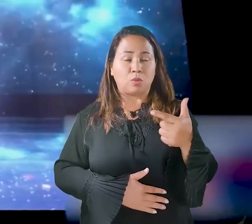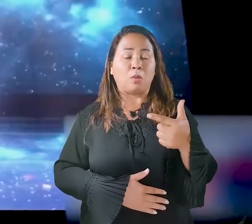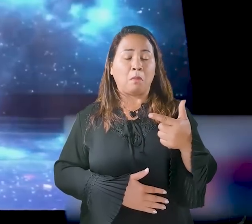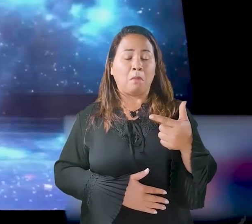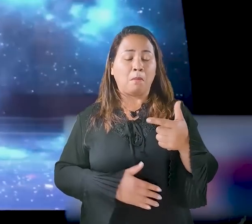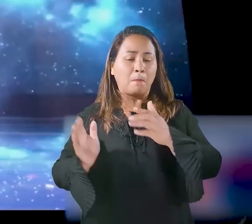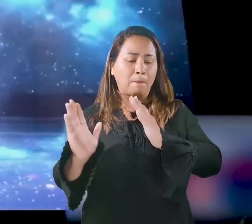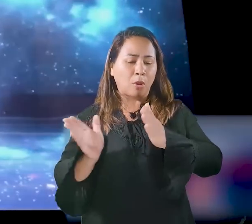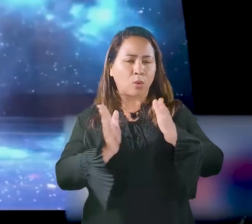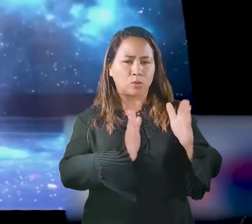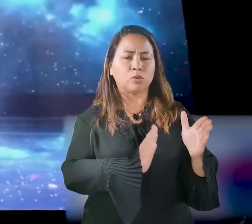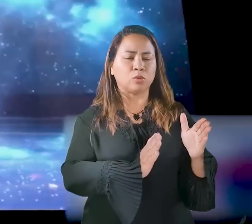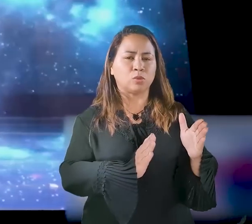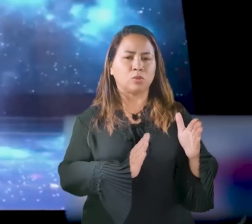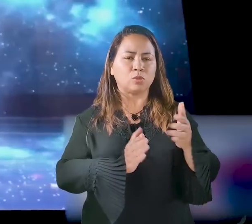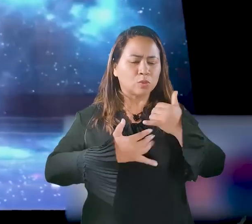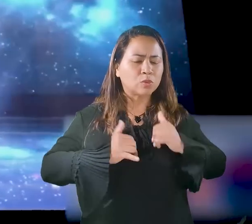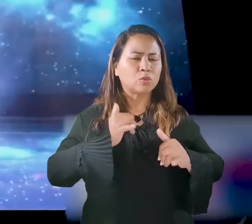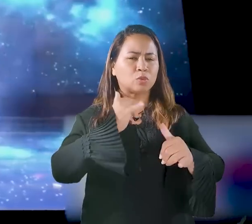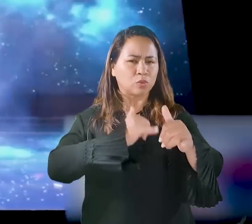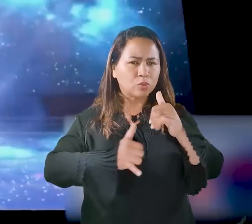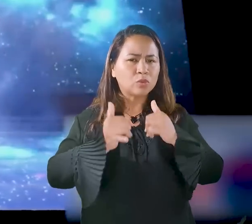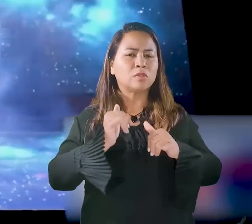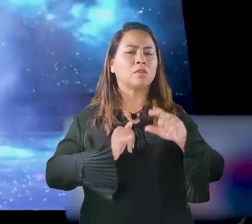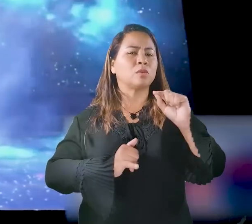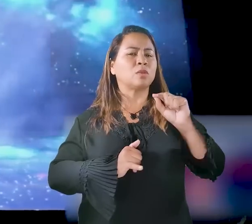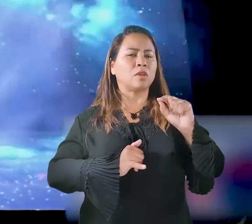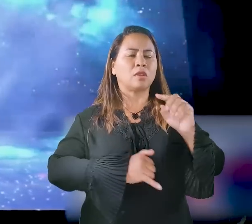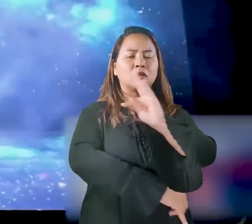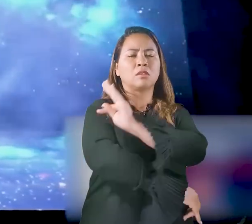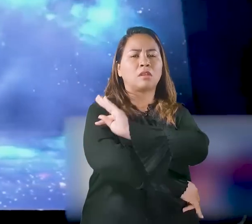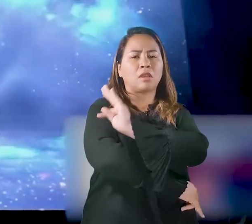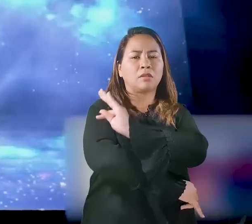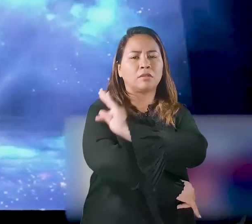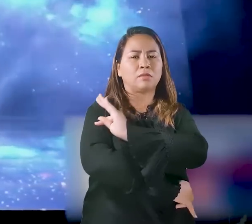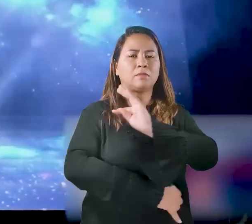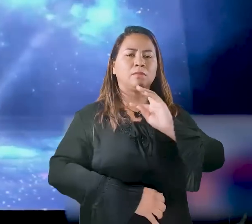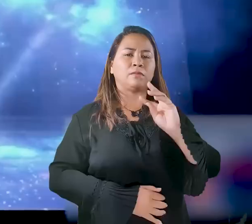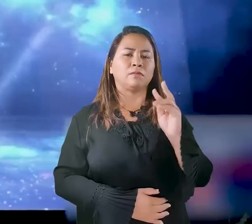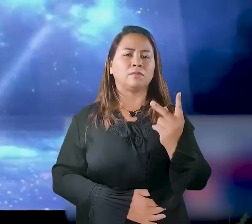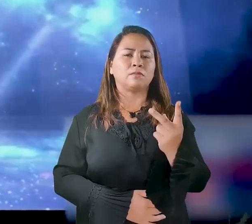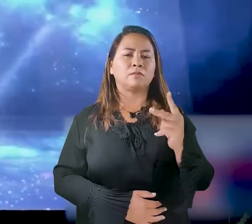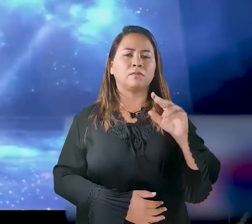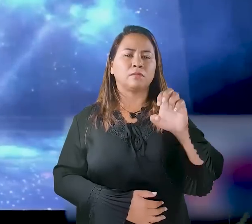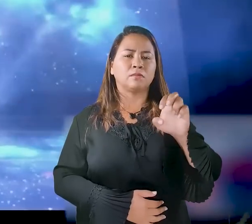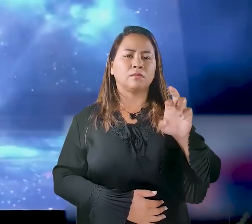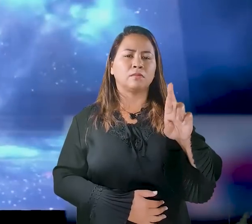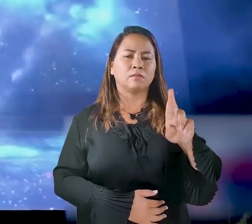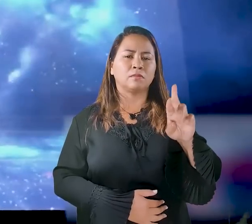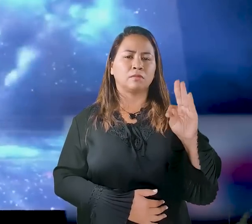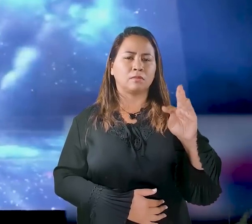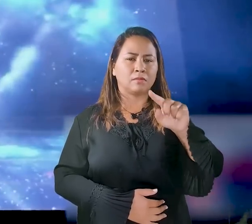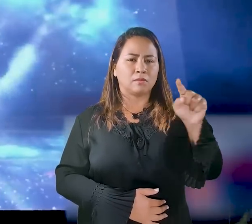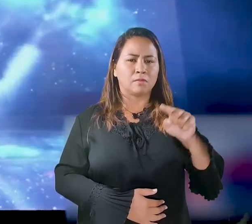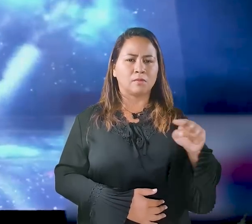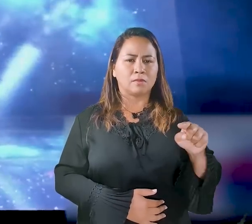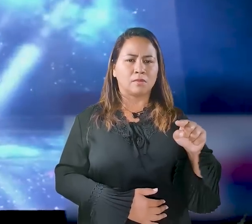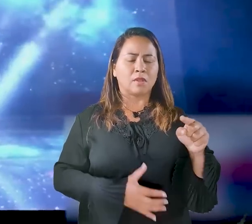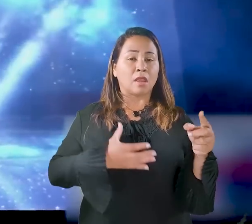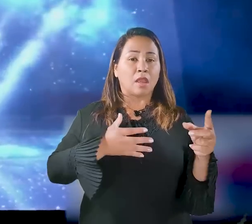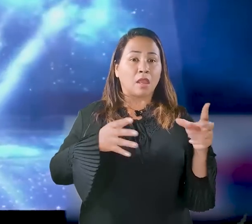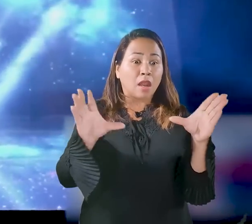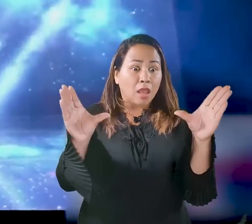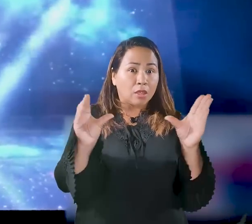A técnica Hertz, criada por mim, reúne, numa única técnica, 16 ferramentas